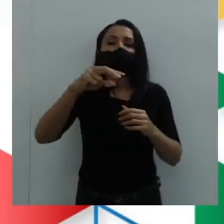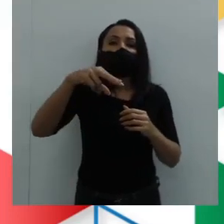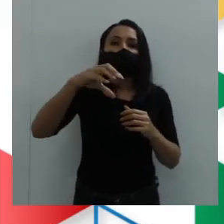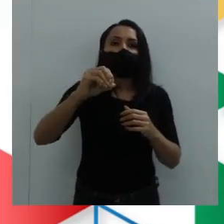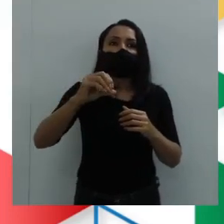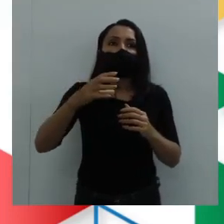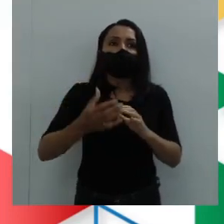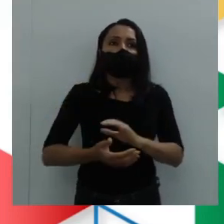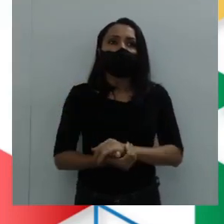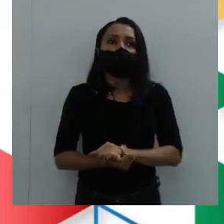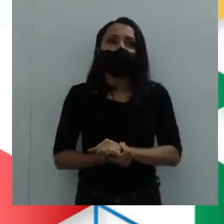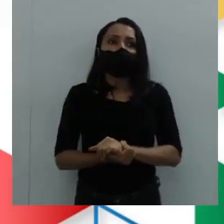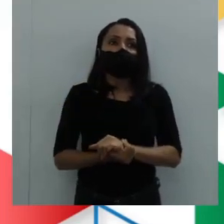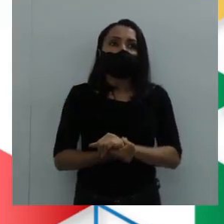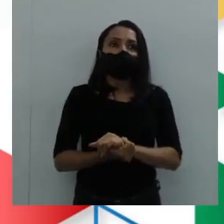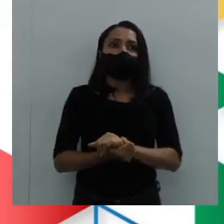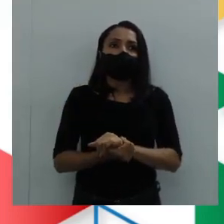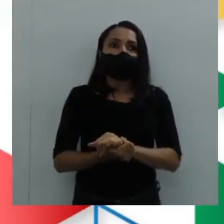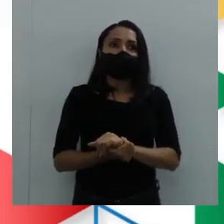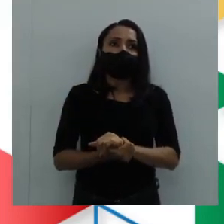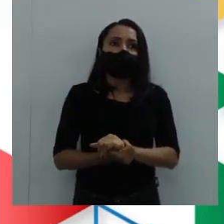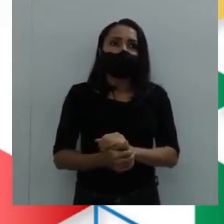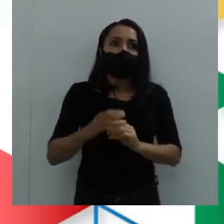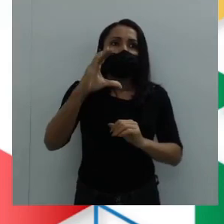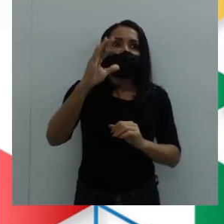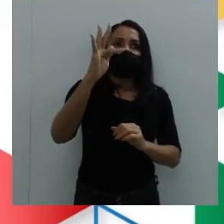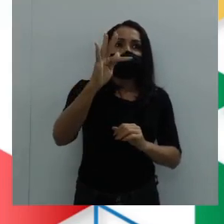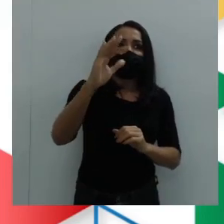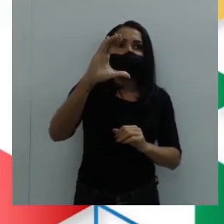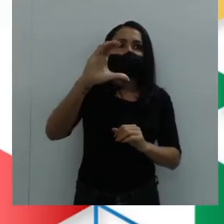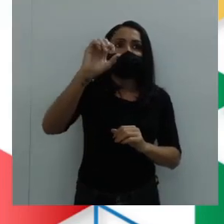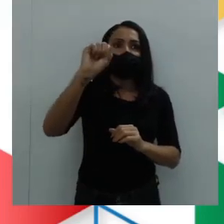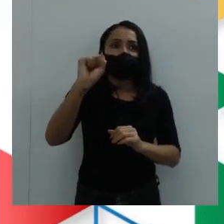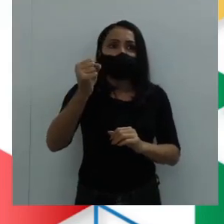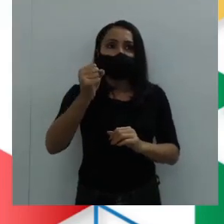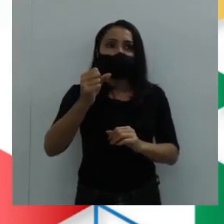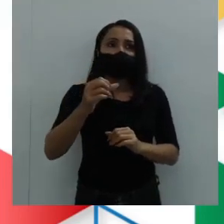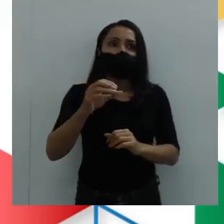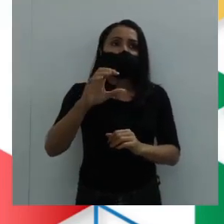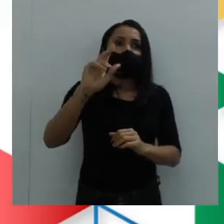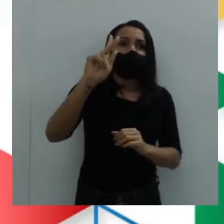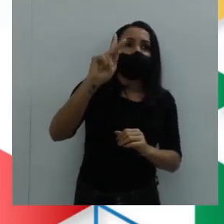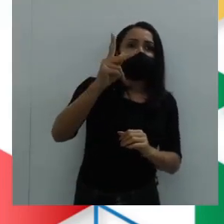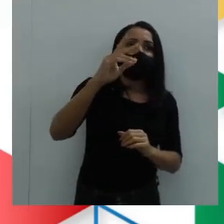óxido nitroso, os clorofluorcarbonetos, os